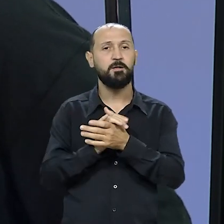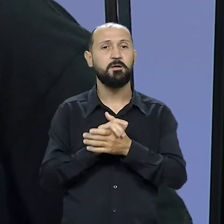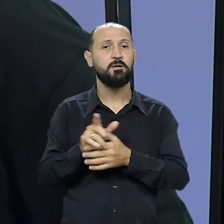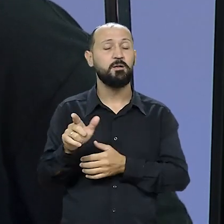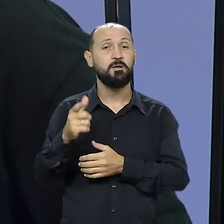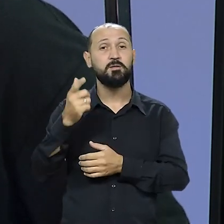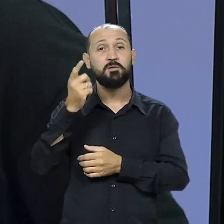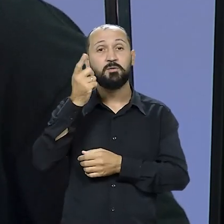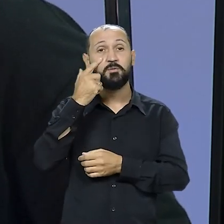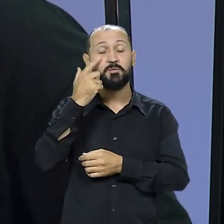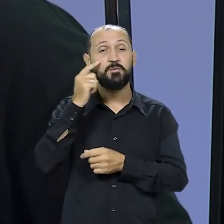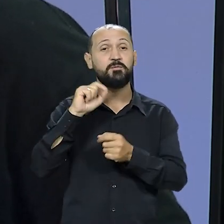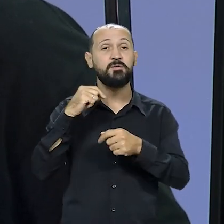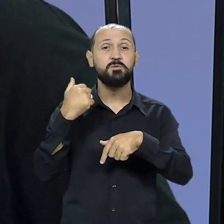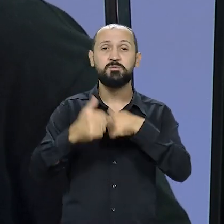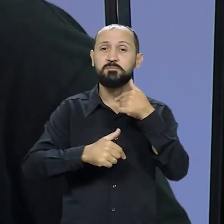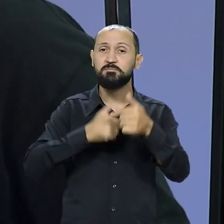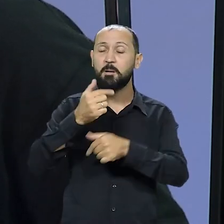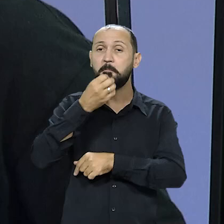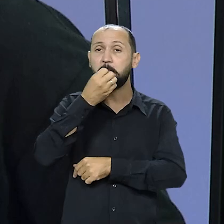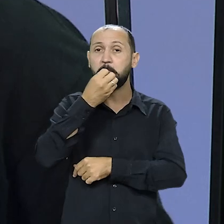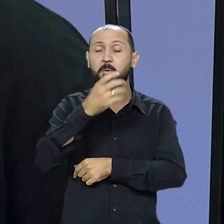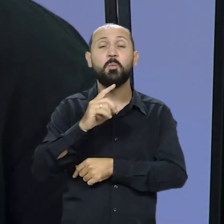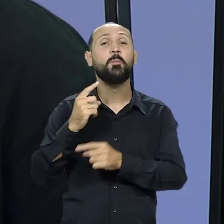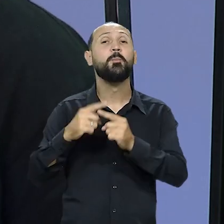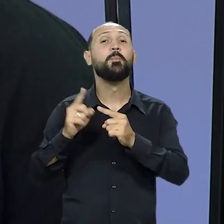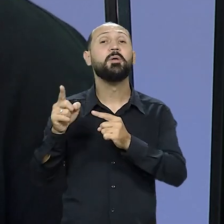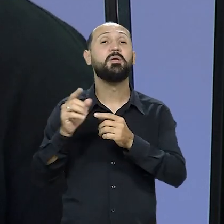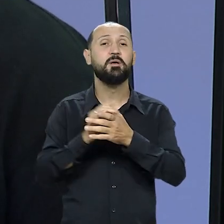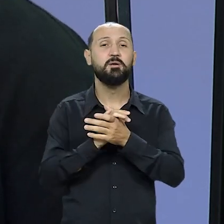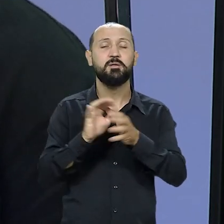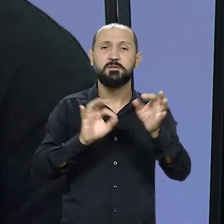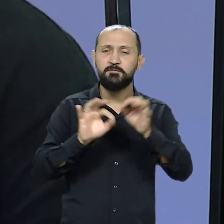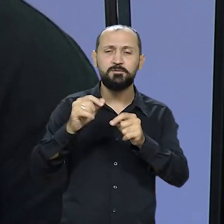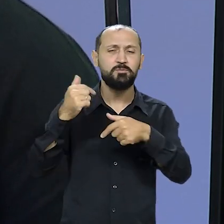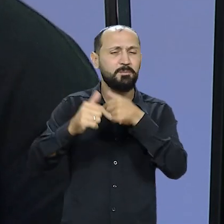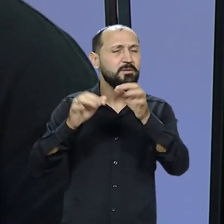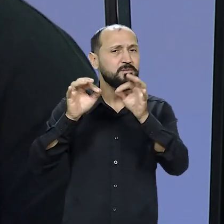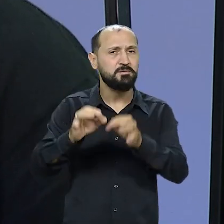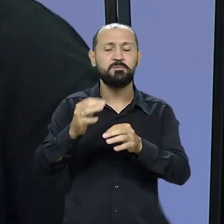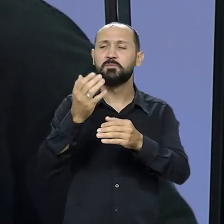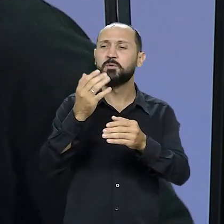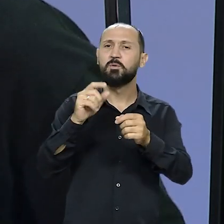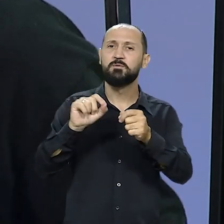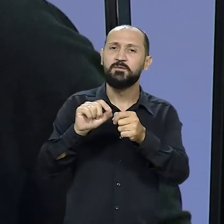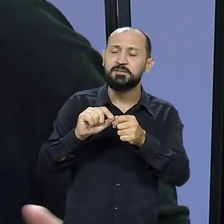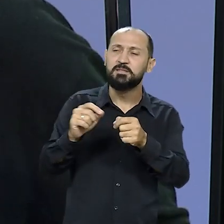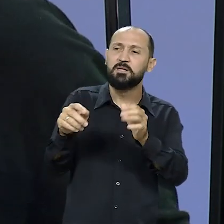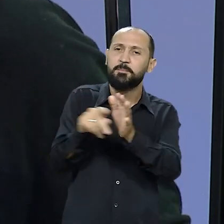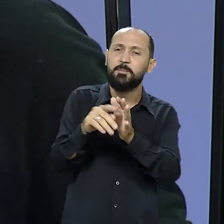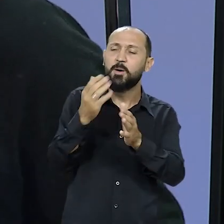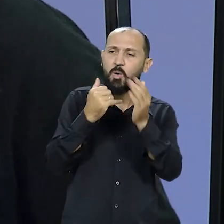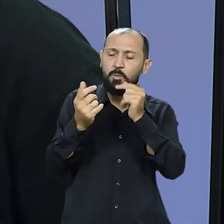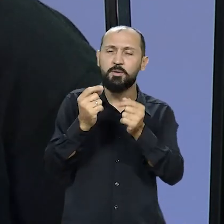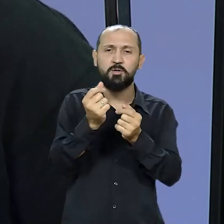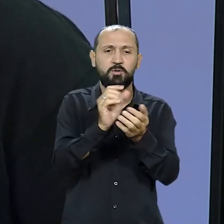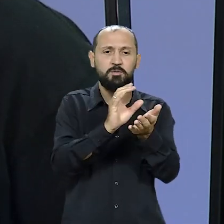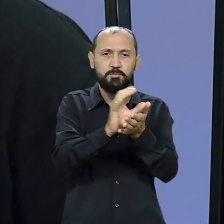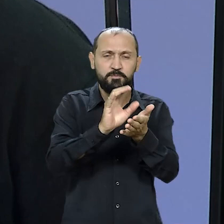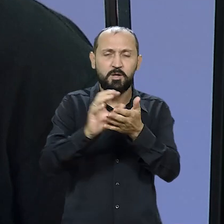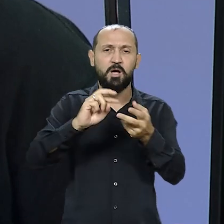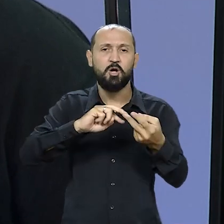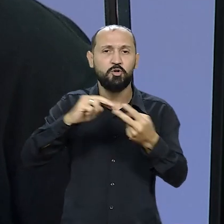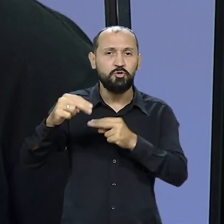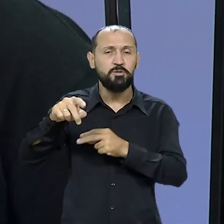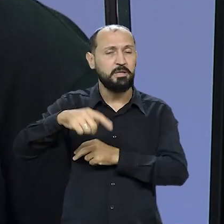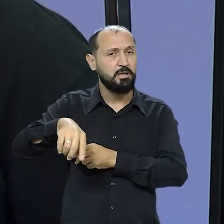gente viu que está sendo feito um trabalho muito bom, porque eles estão fazendo a lição de casa, estão fazendo comida, estão investindo na genética